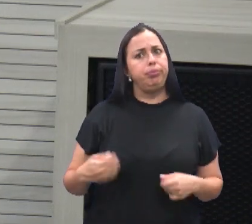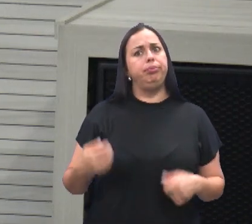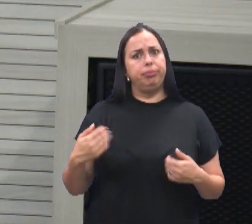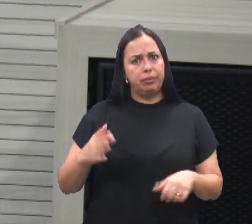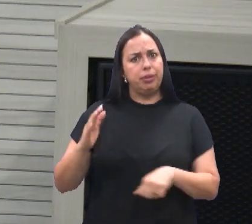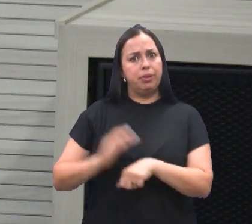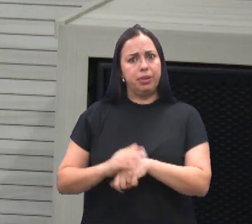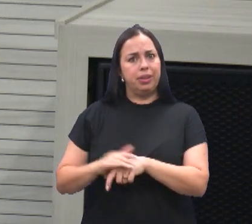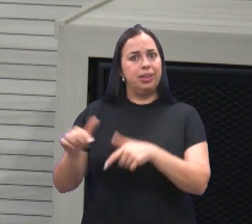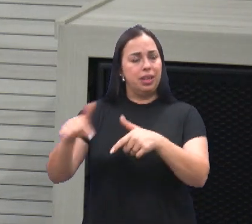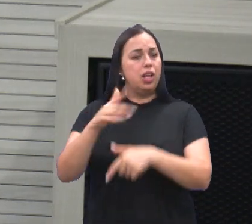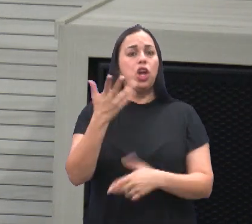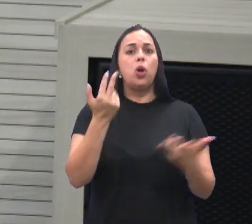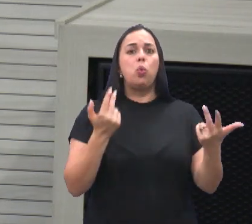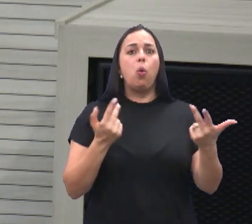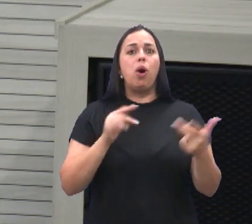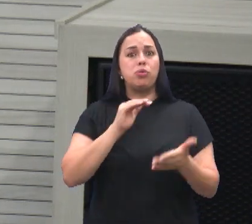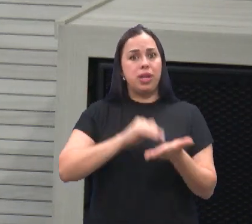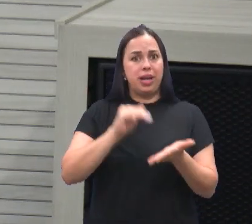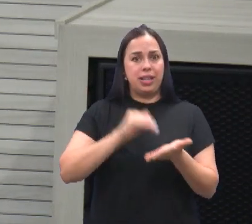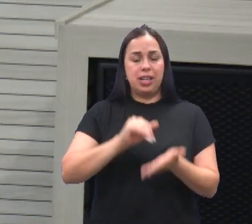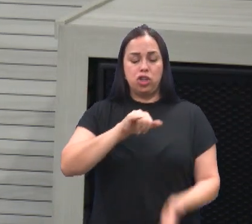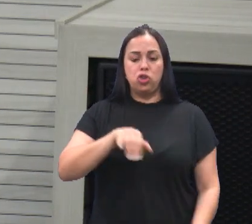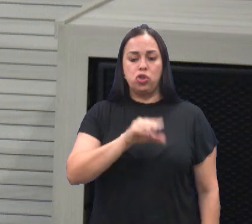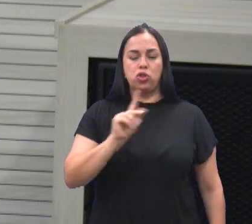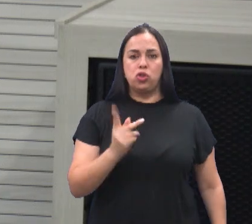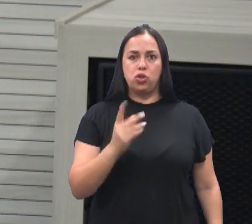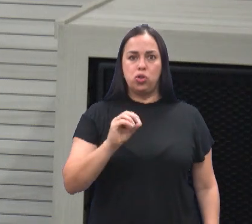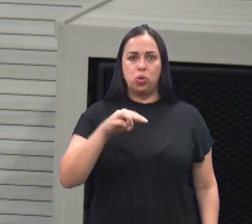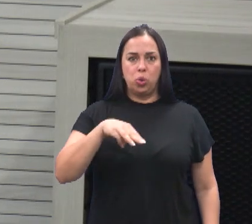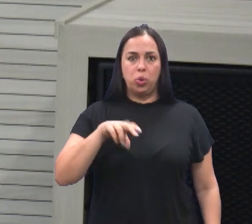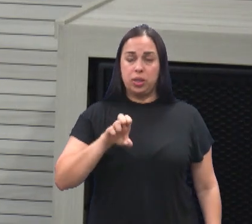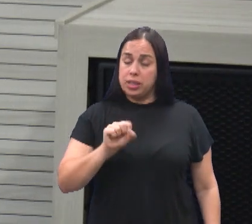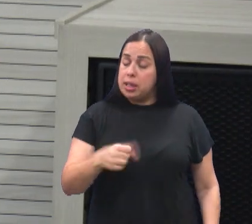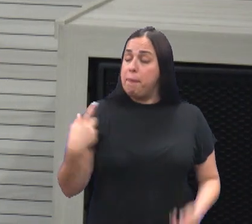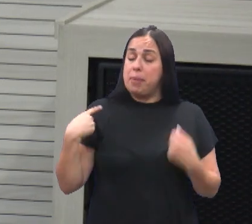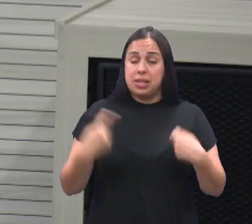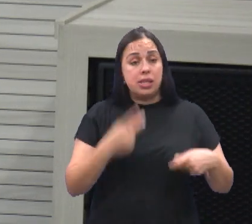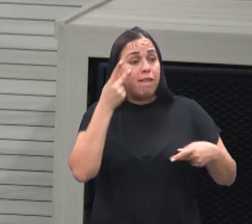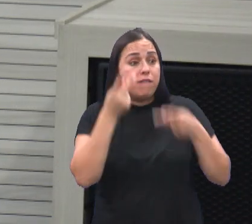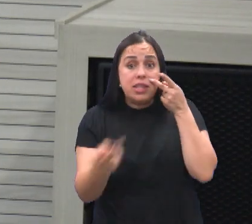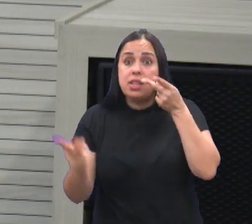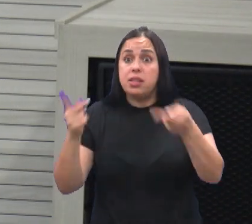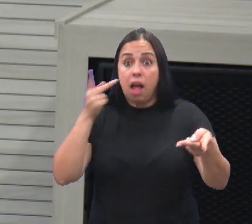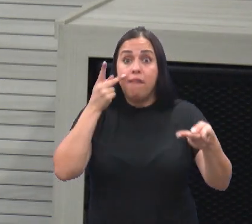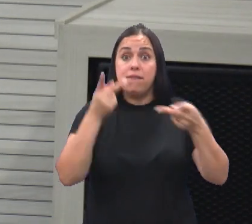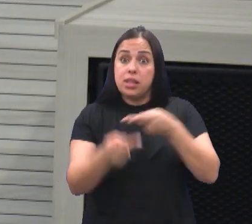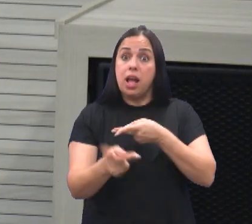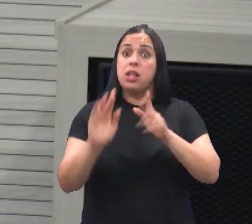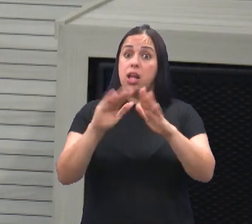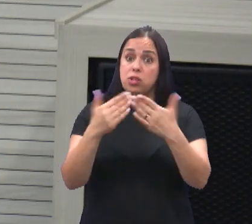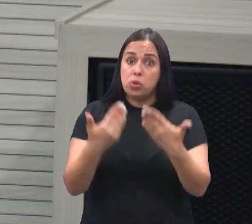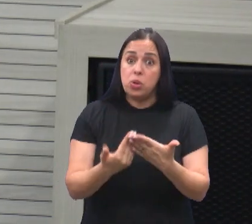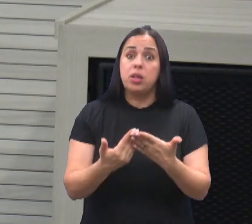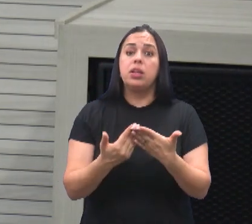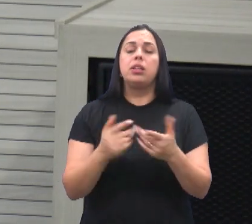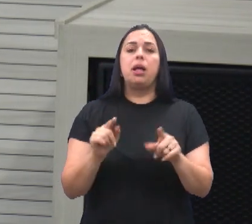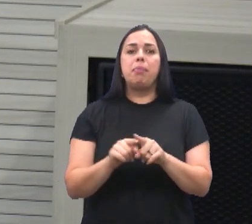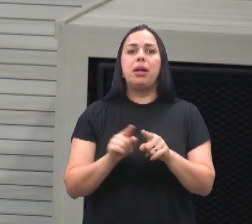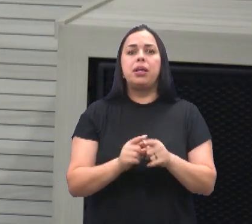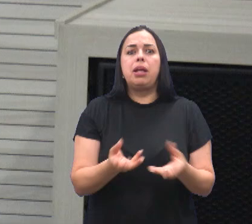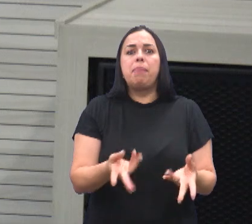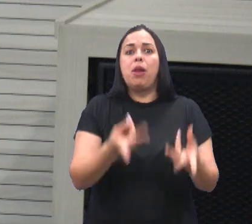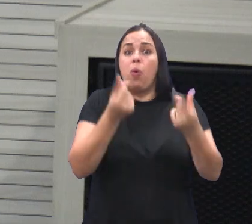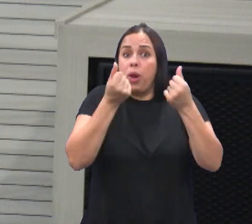como o Jones fazia, que é um bom secretário de educação, e frequentar mais, então, essas unidades, visitar essas unidades e trazer a melhoria que é